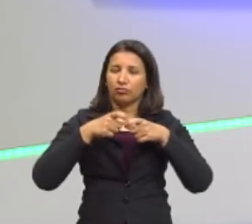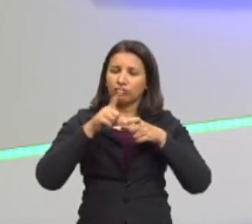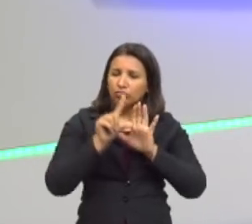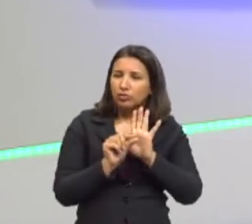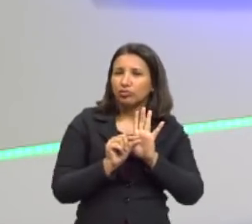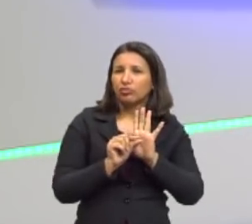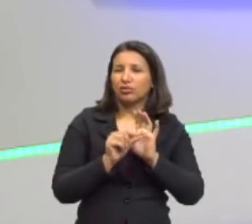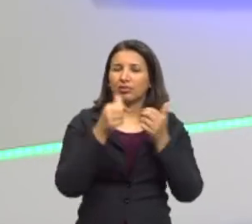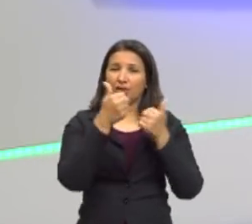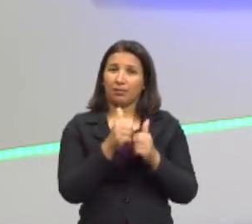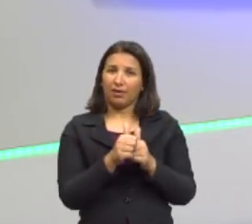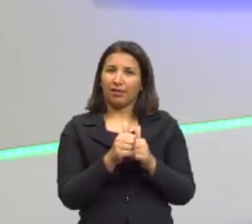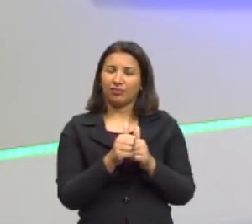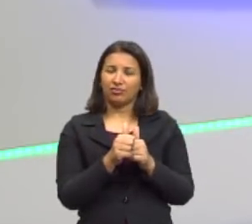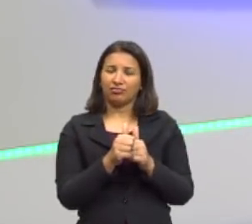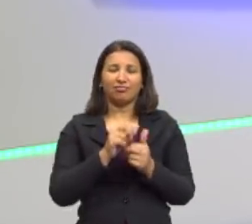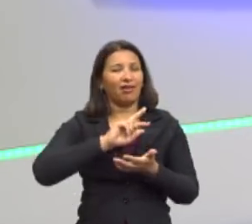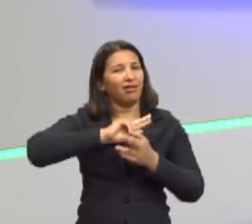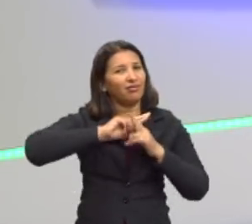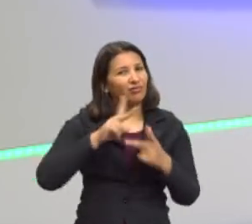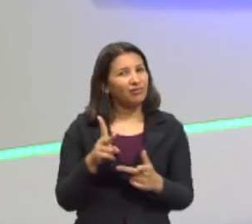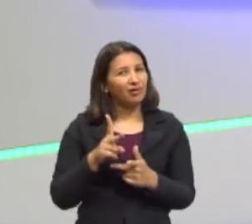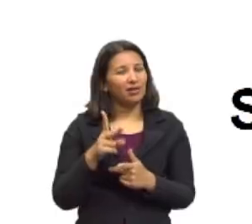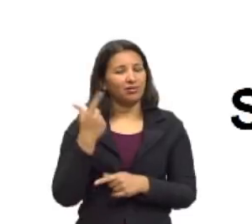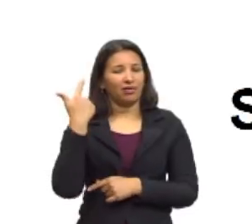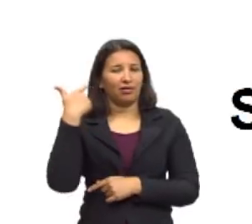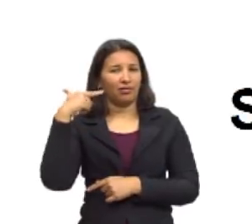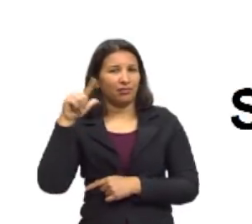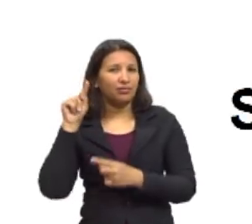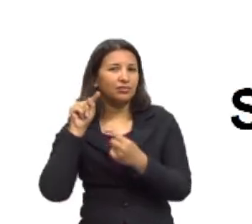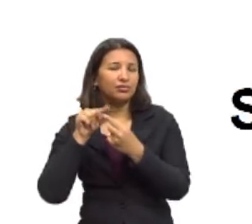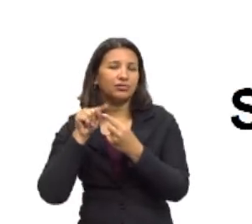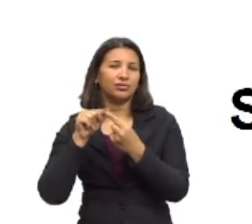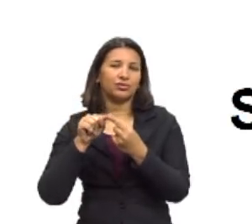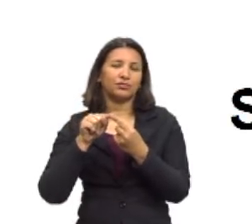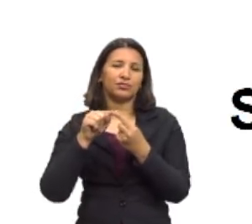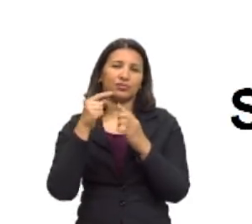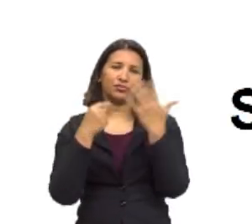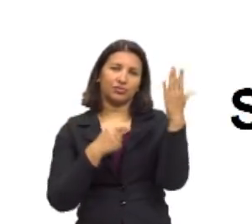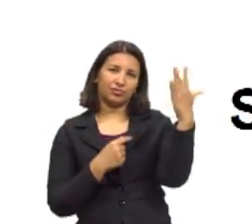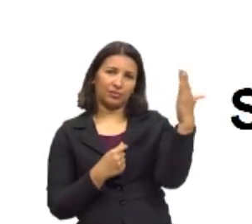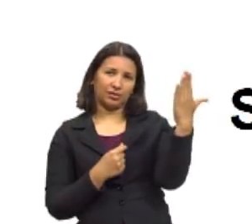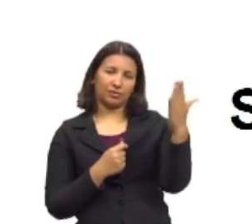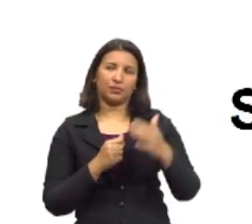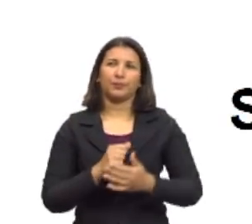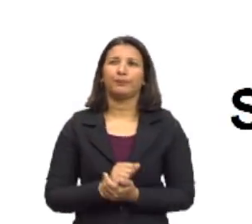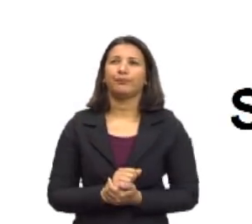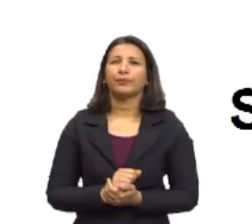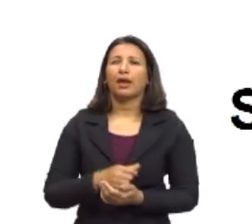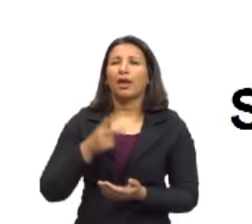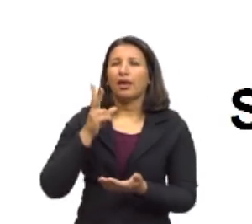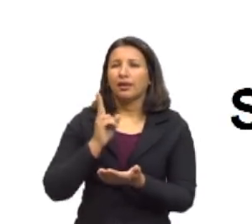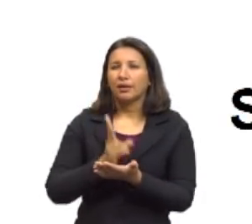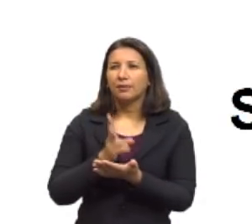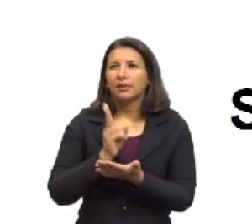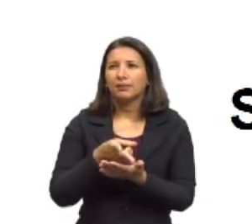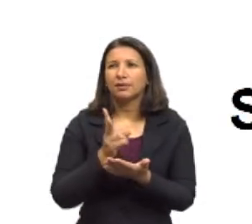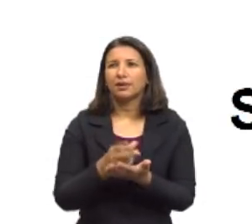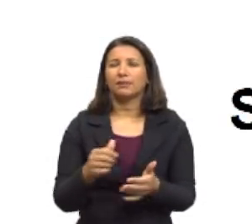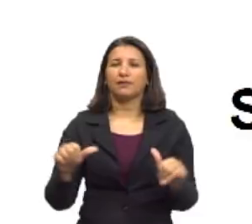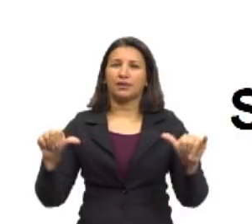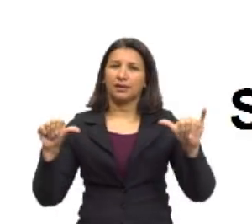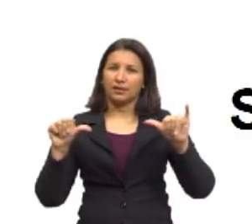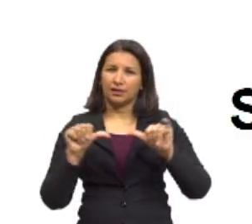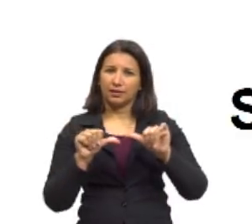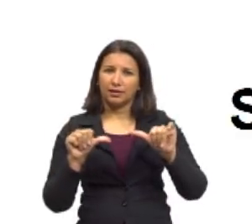diferentes, né? São esféricos, não são planos. E a simetria, então, sempre vai ser imagem virtual